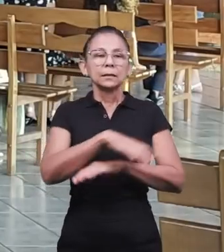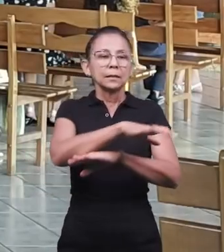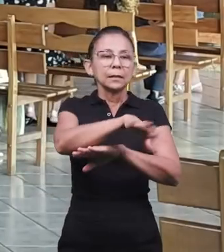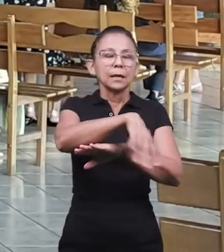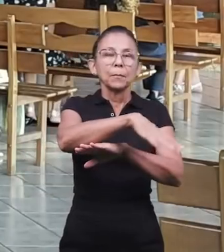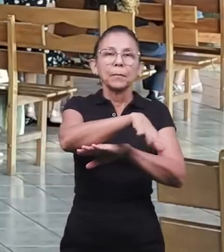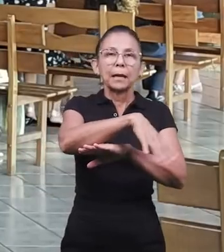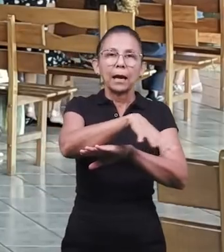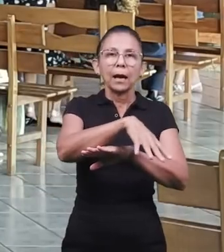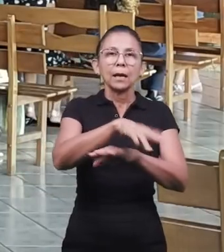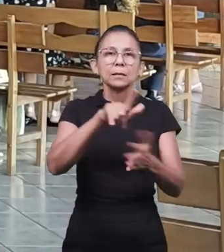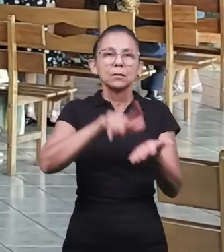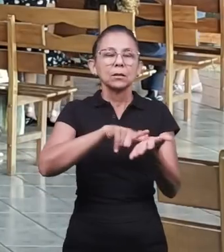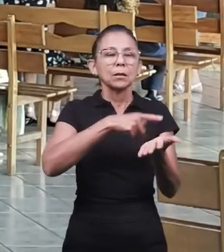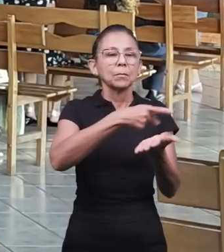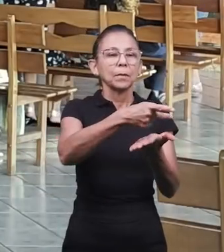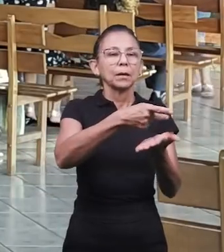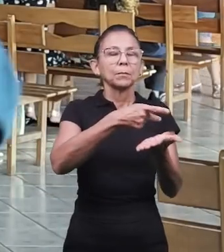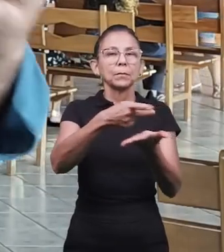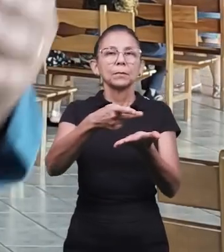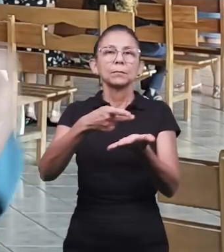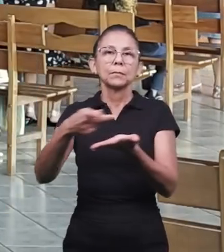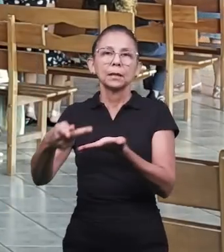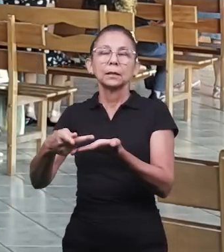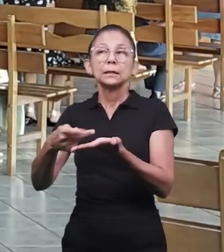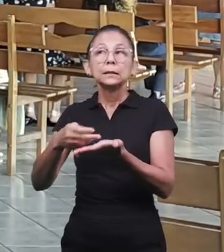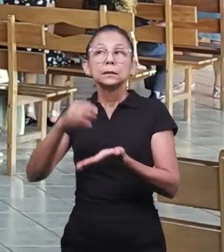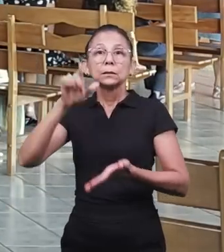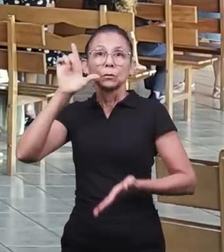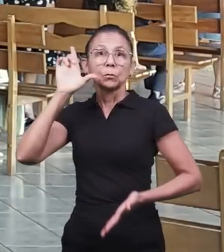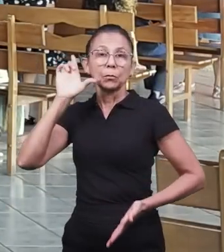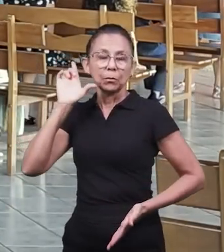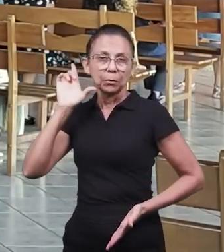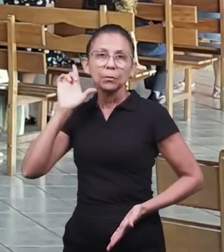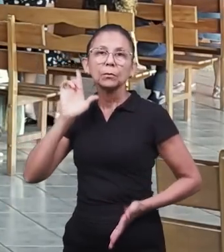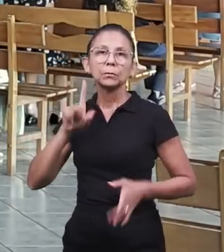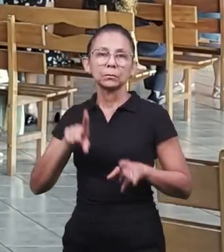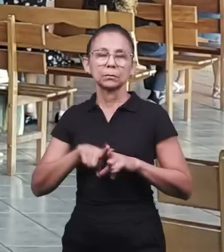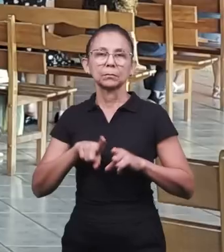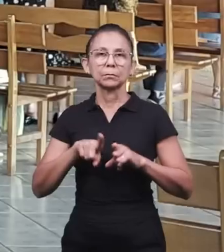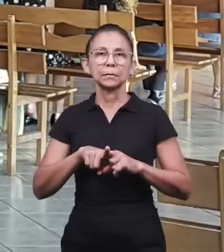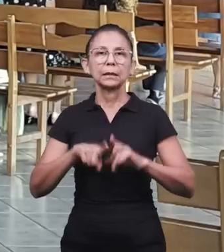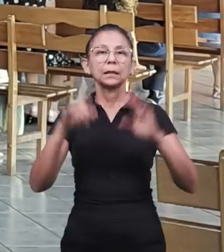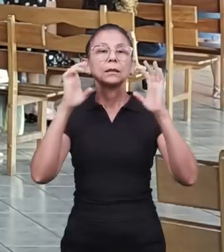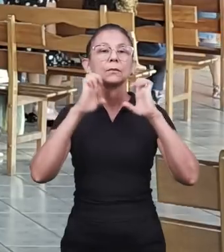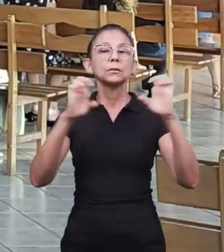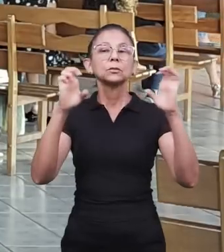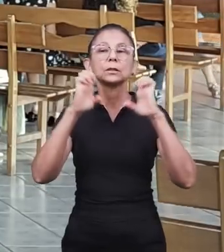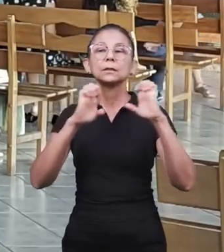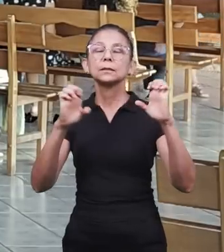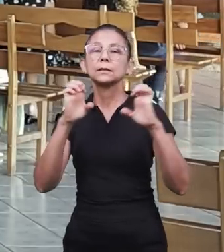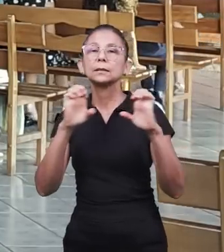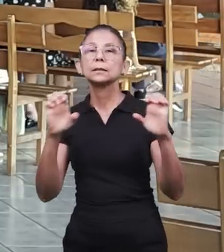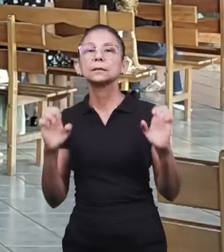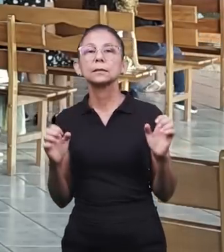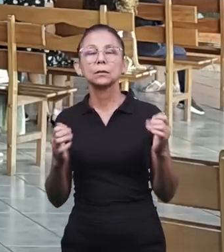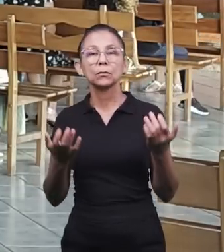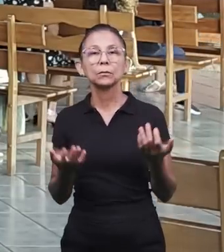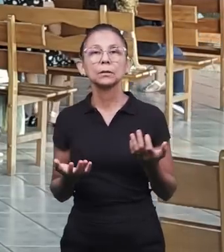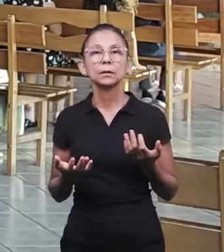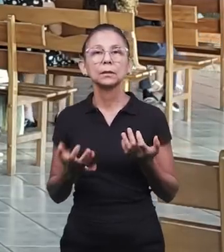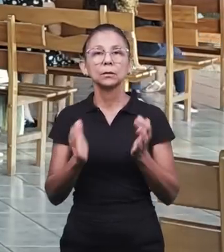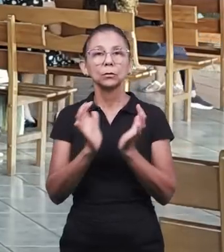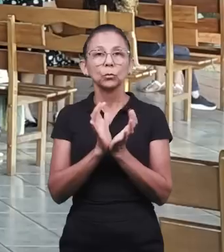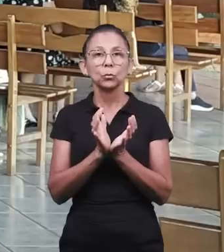pudemos entregar convites, e ontem nós também fizemos uma evangelização onde os jovens